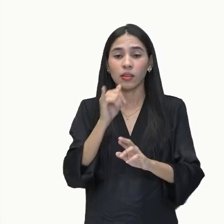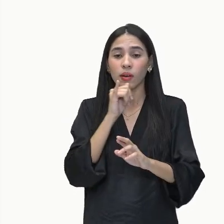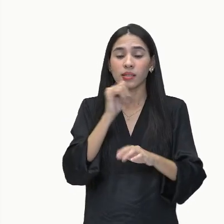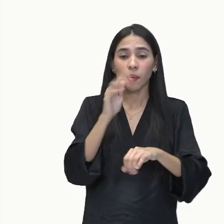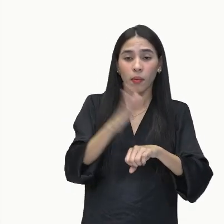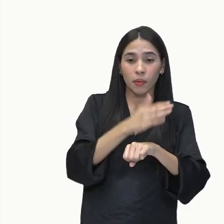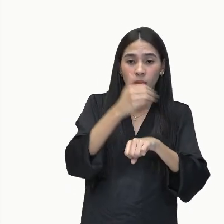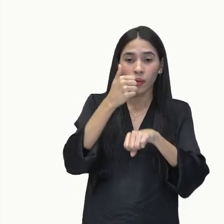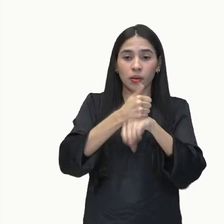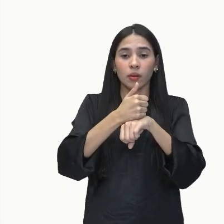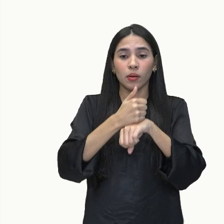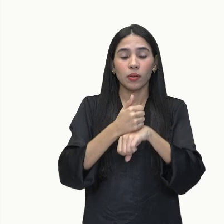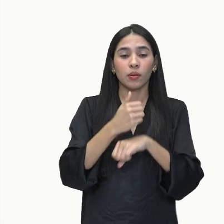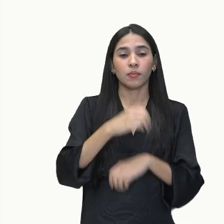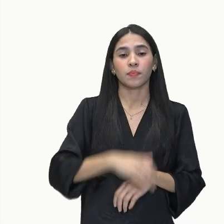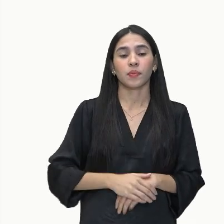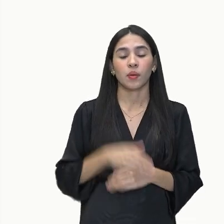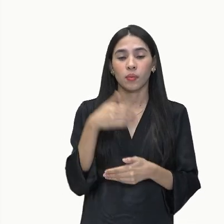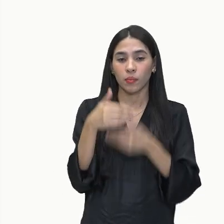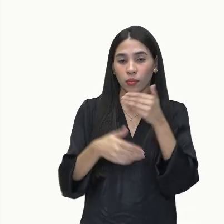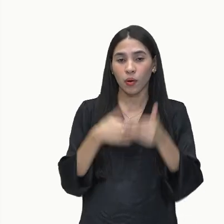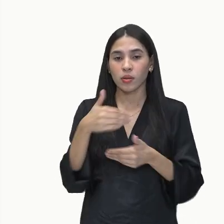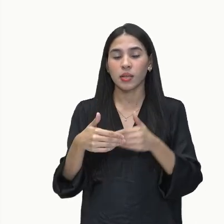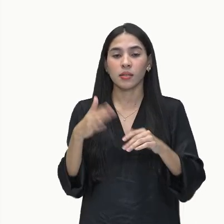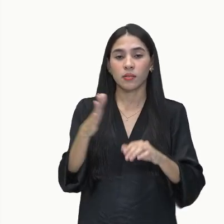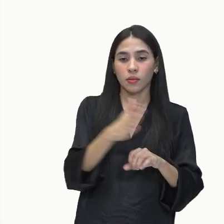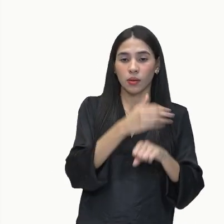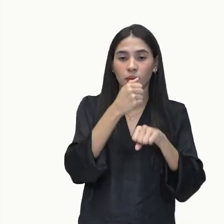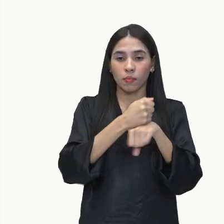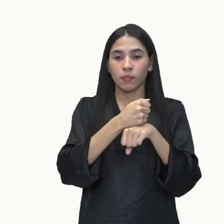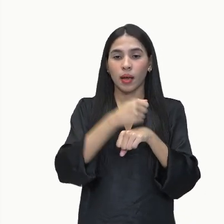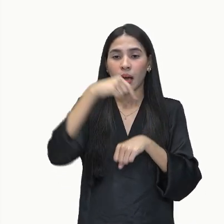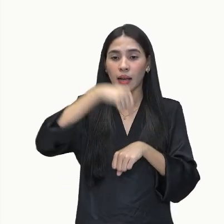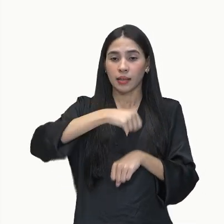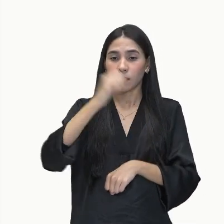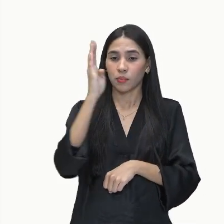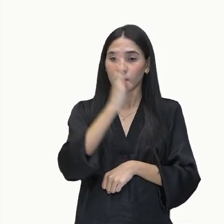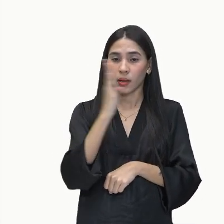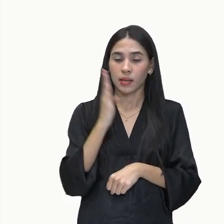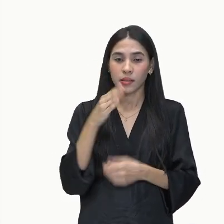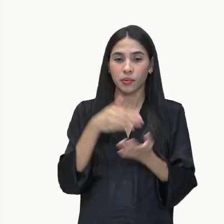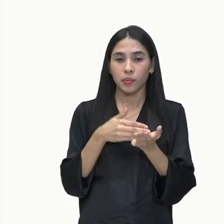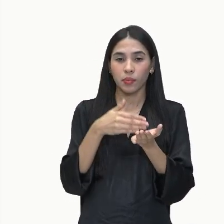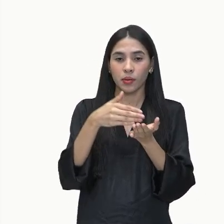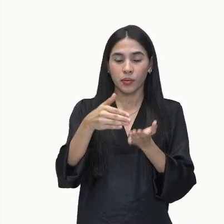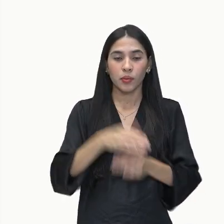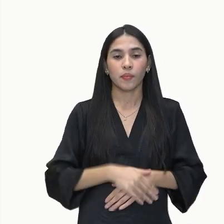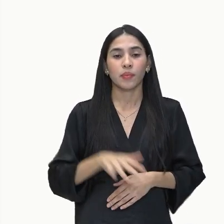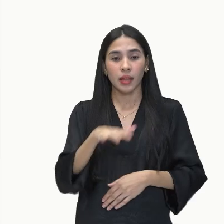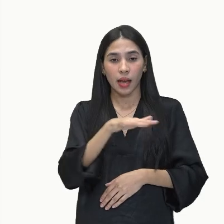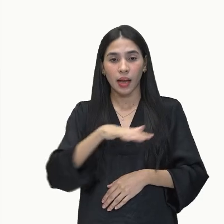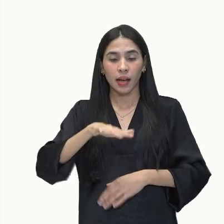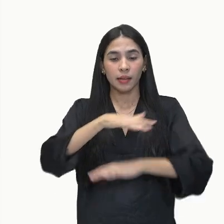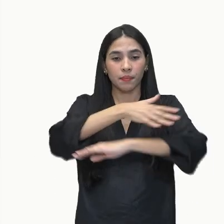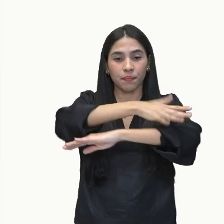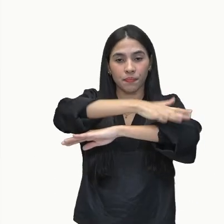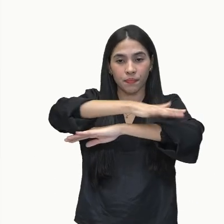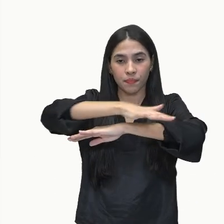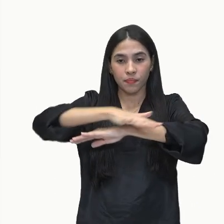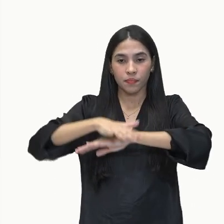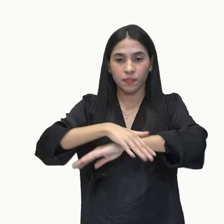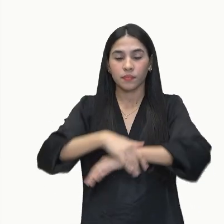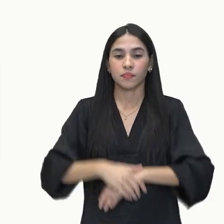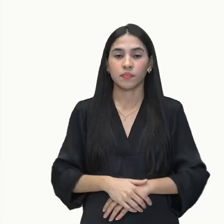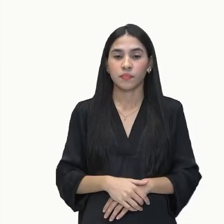colonização. Né? O processo de colonização do nosso país, ele se inicia nas áreas litorâneas. Então, aí